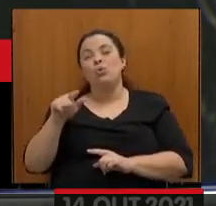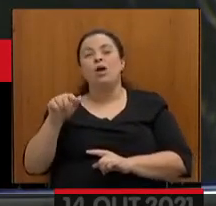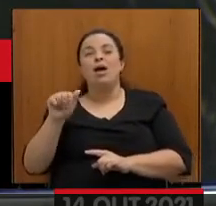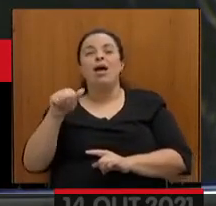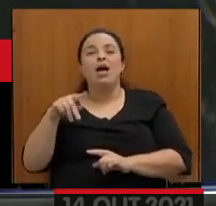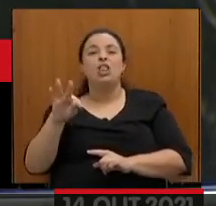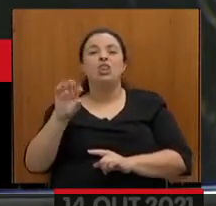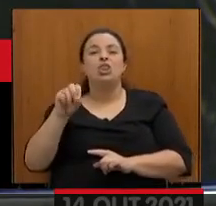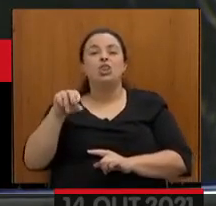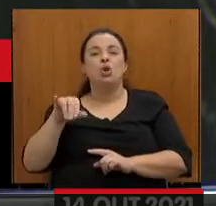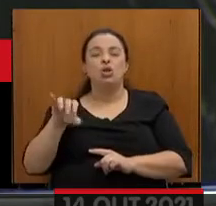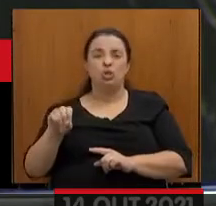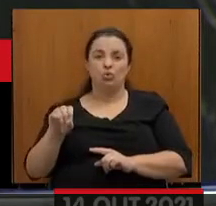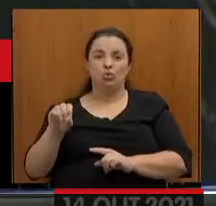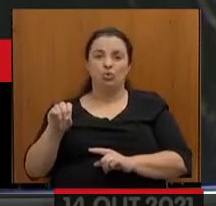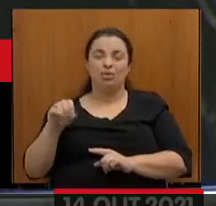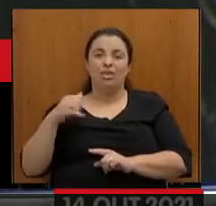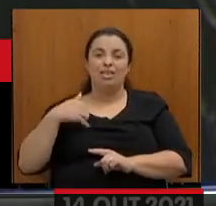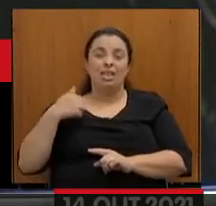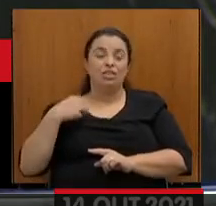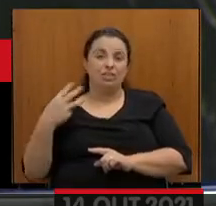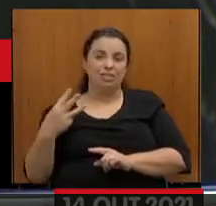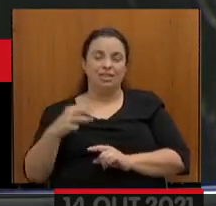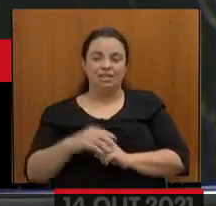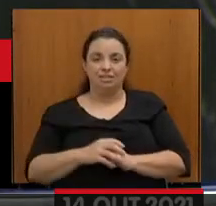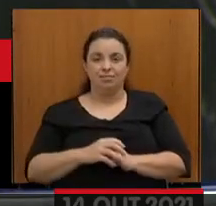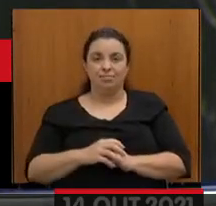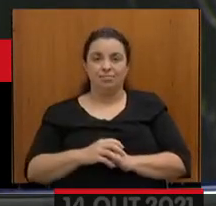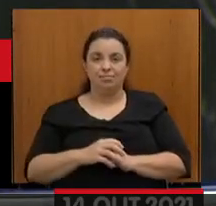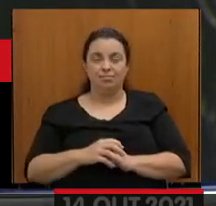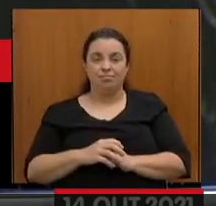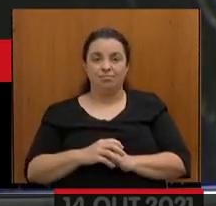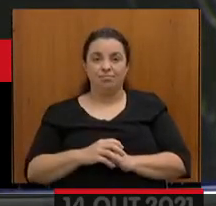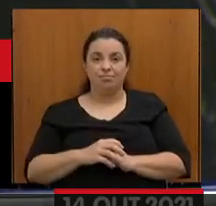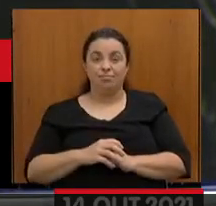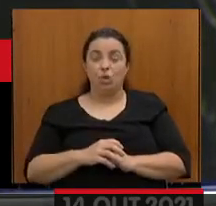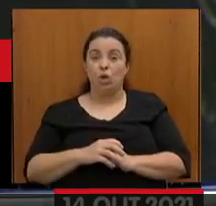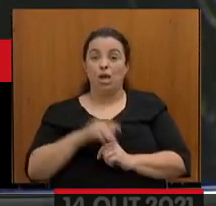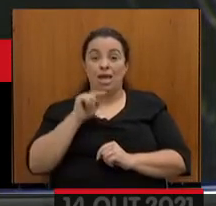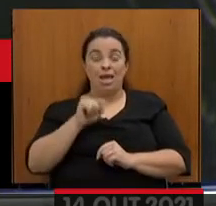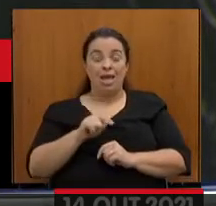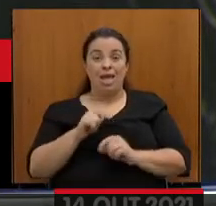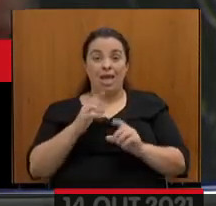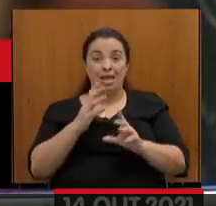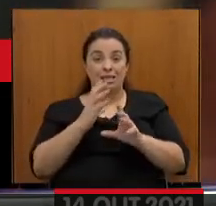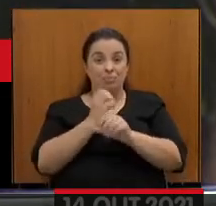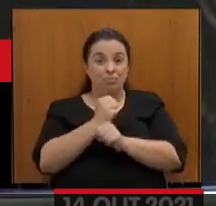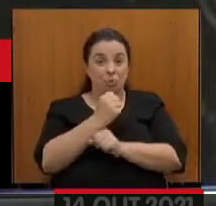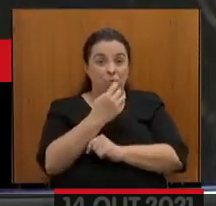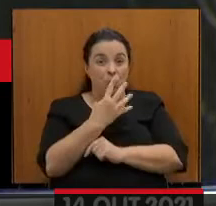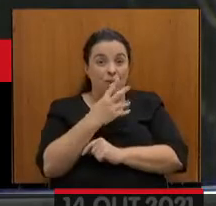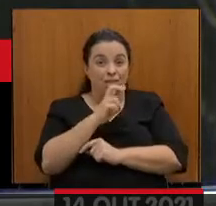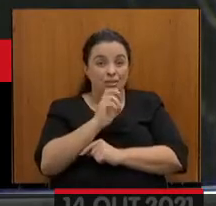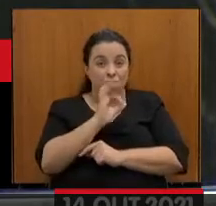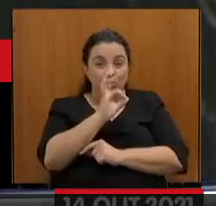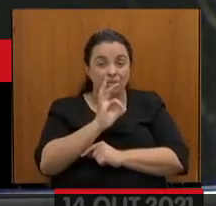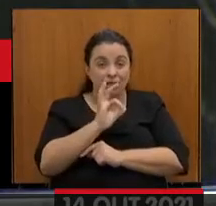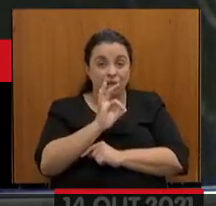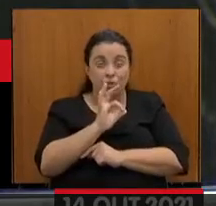47% das mortes não permite que essas crianças vivam o tanto que as minhas já viveram. Então, nós estamos falando de coisa muito